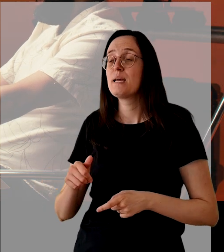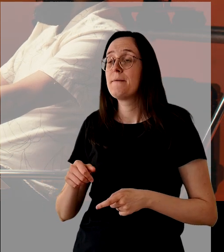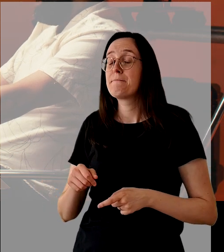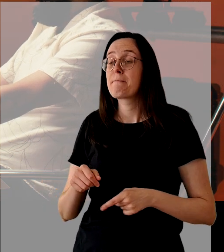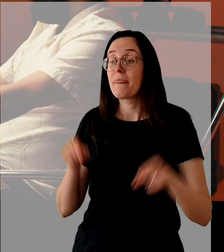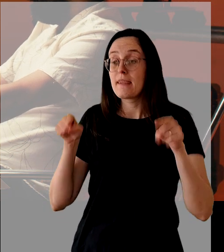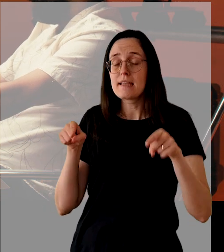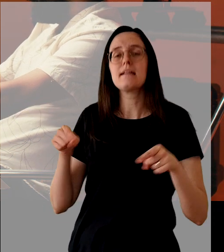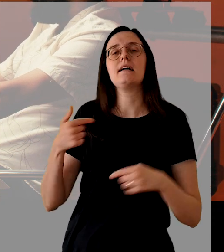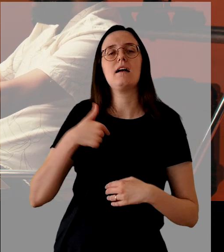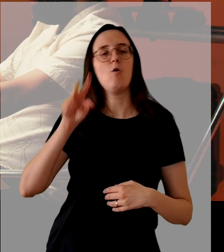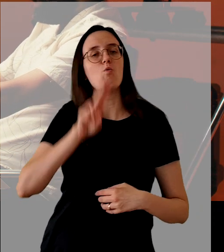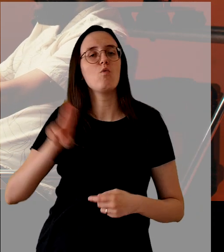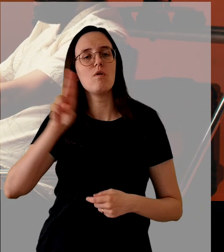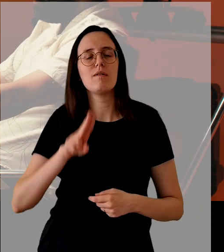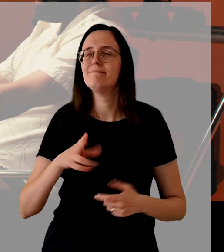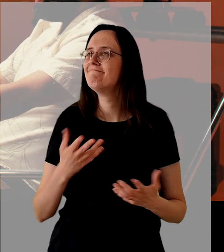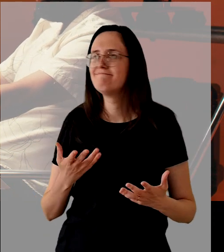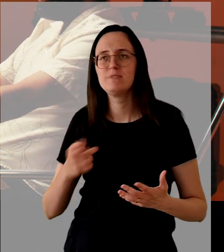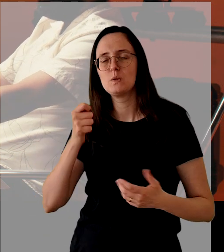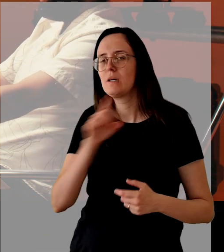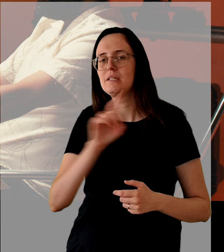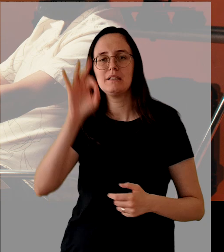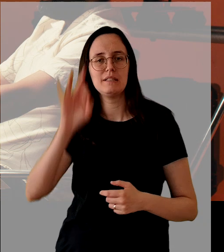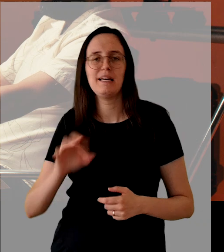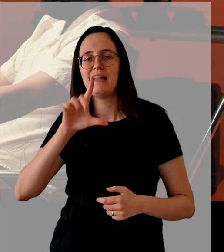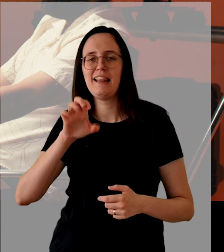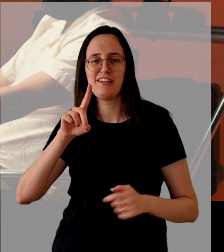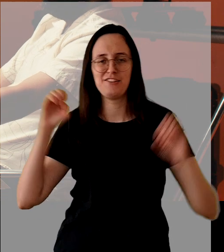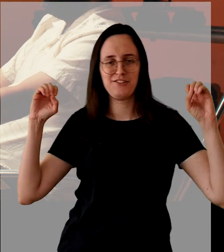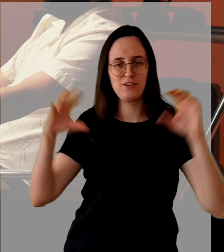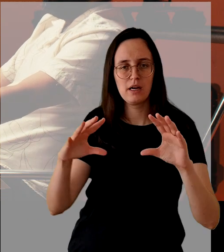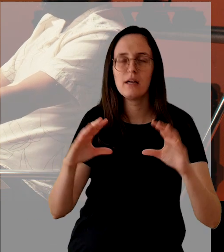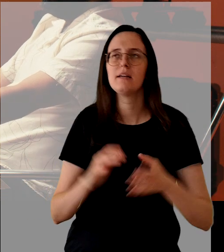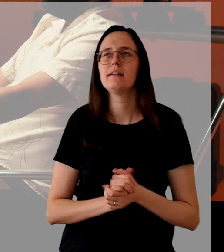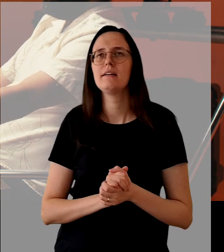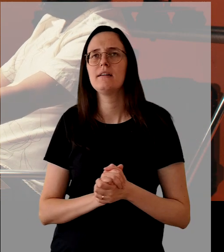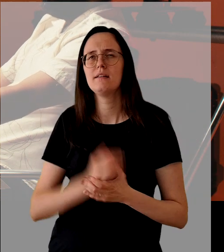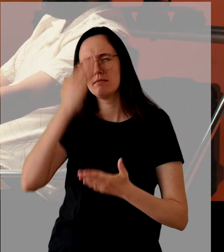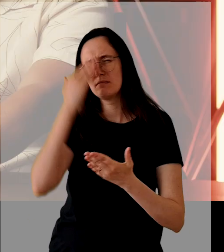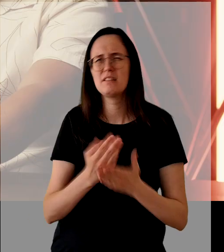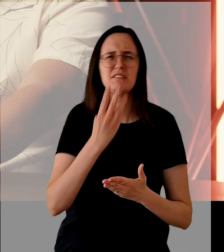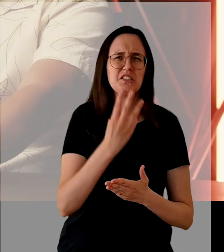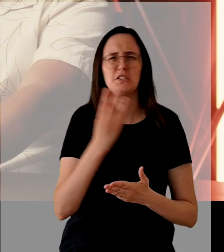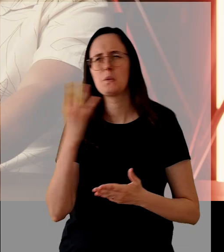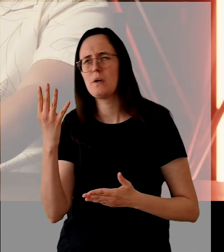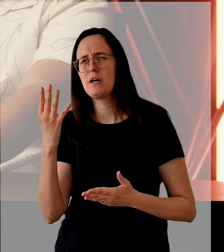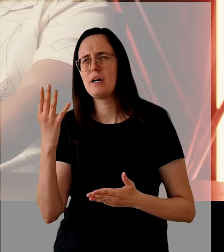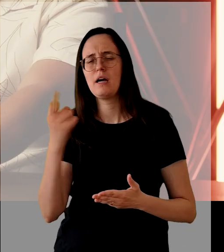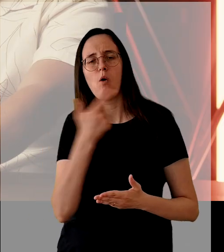E eu utilizei, cara, quase 100% LED, salvo 3 ou 4